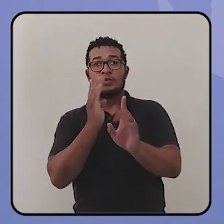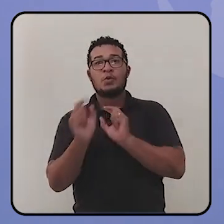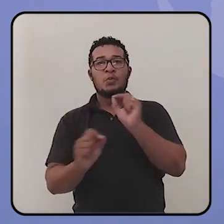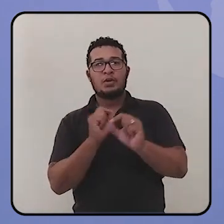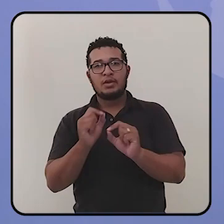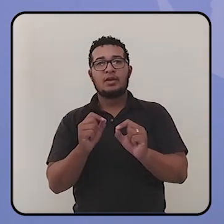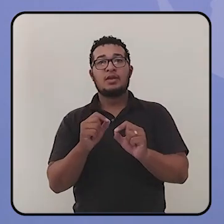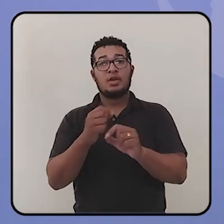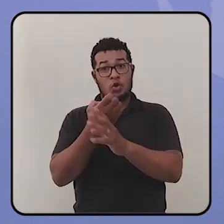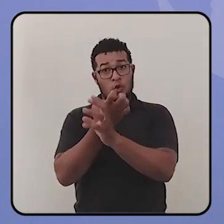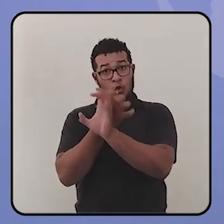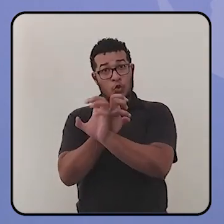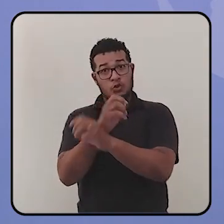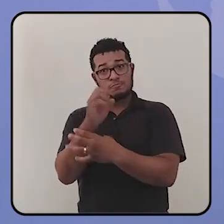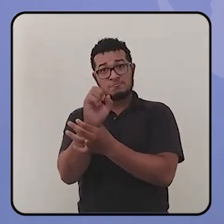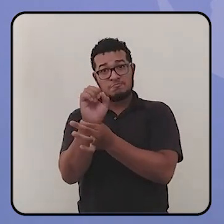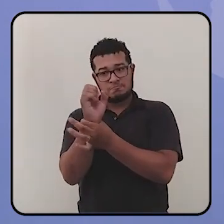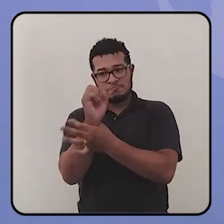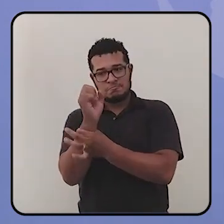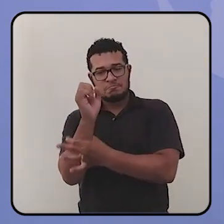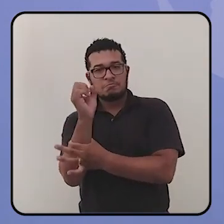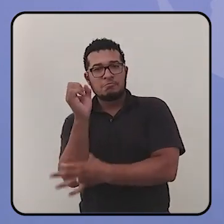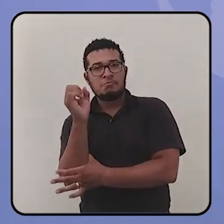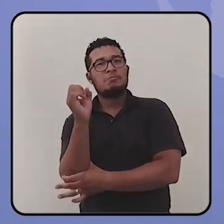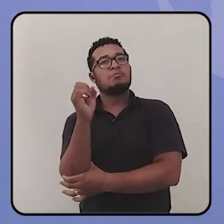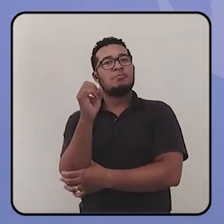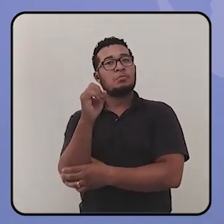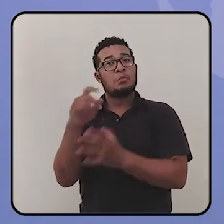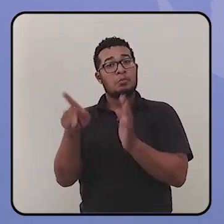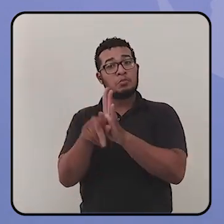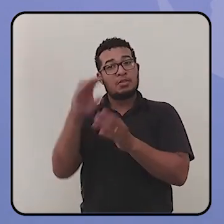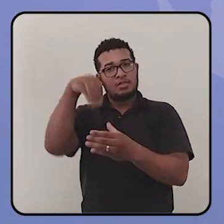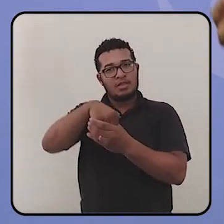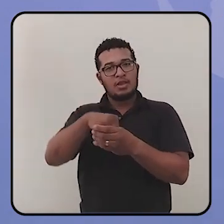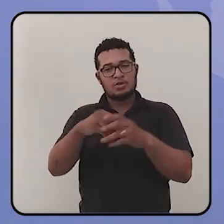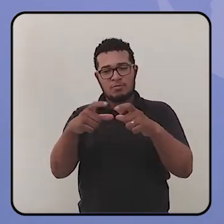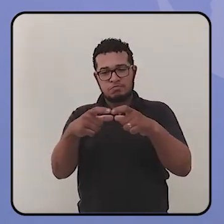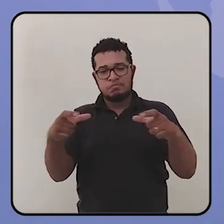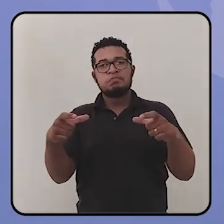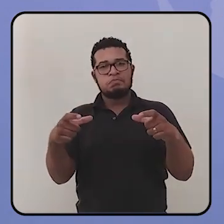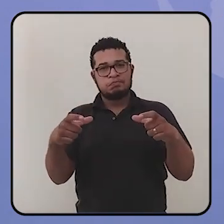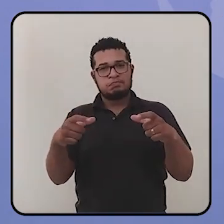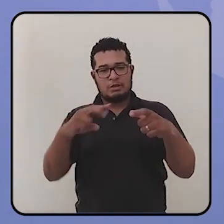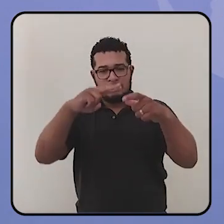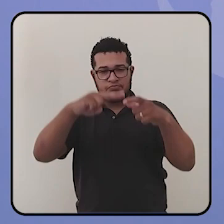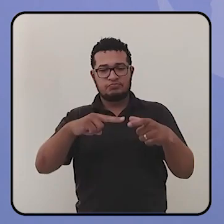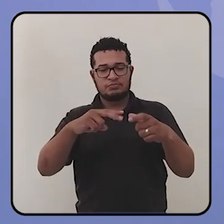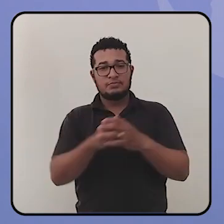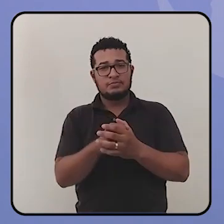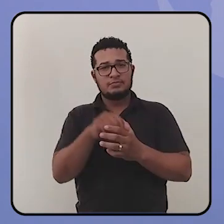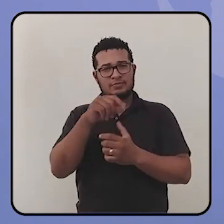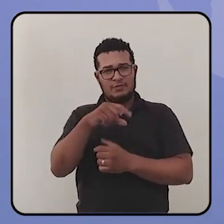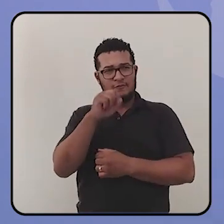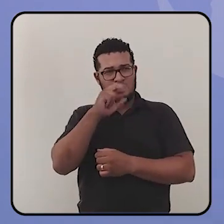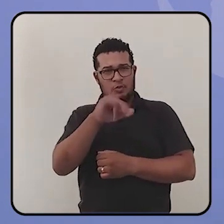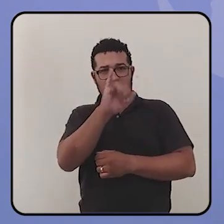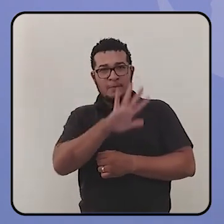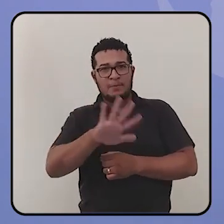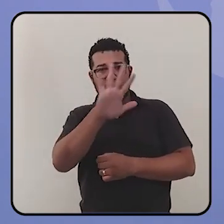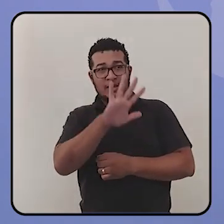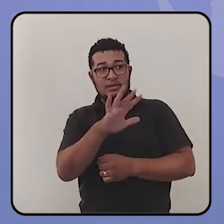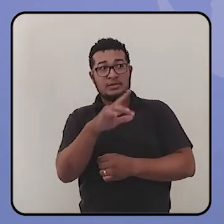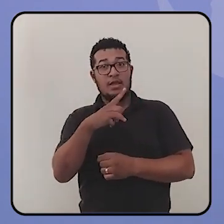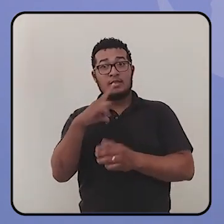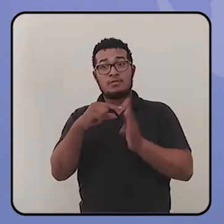encontrando vestígios, ossos humanos dentro desta urna funerária. Inclusive, essa funerária que vocês viram na imagem